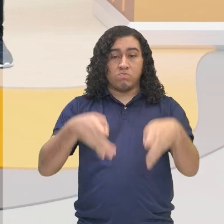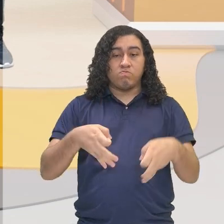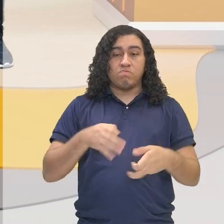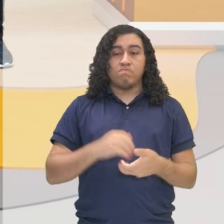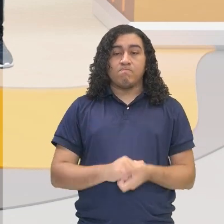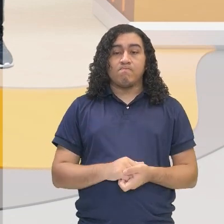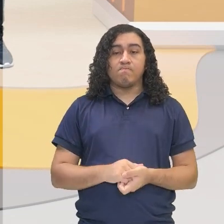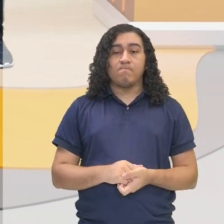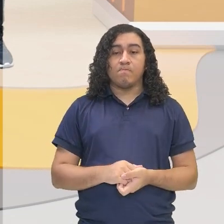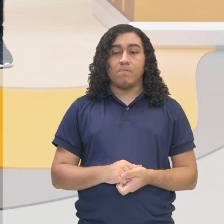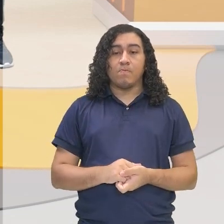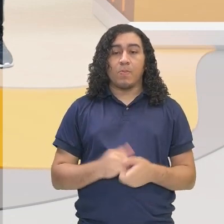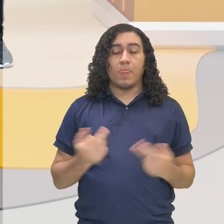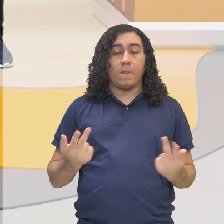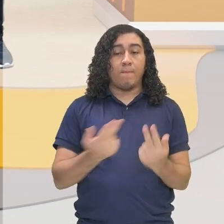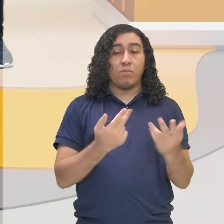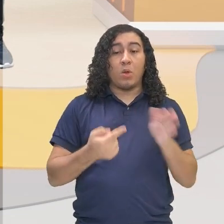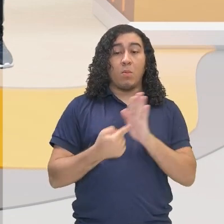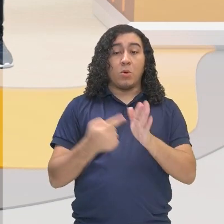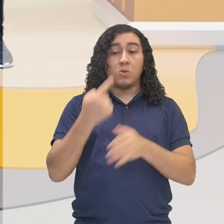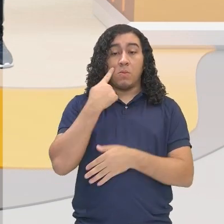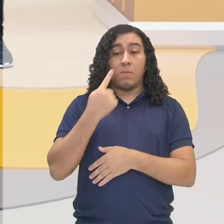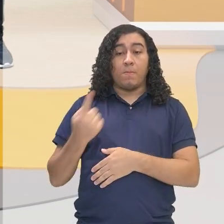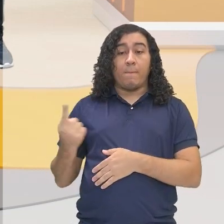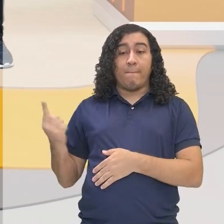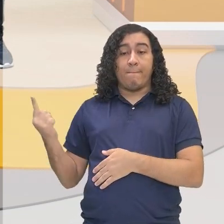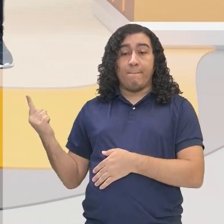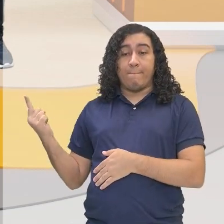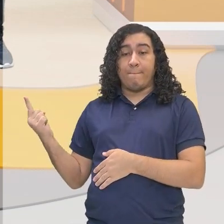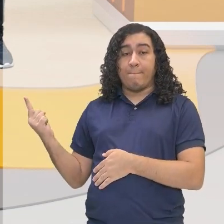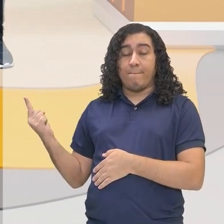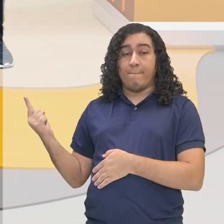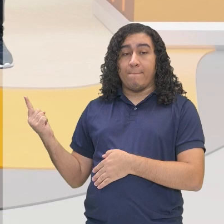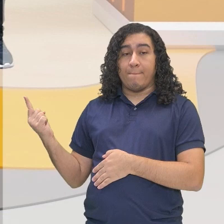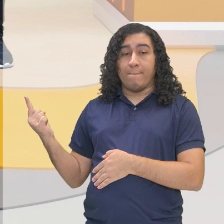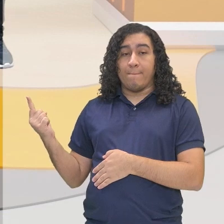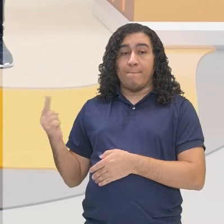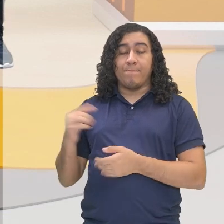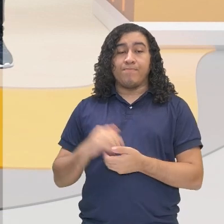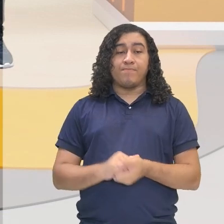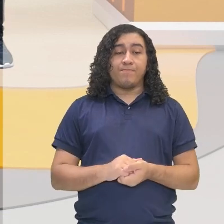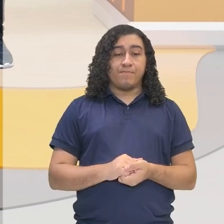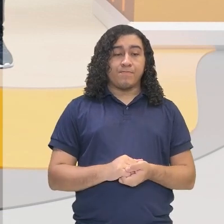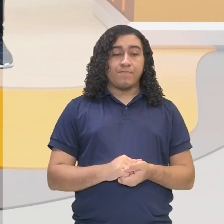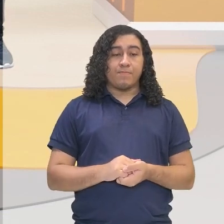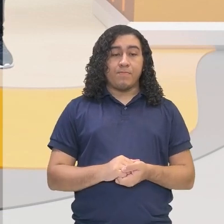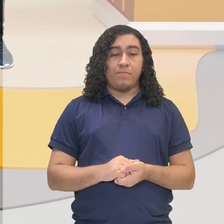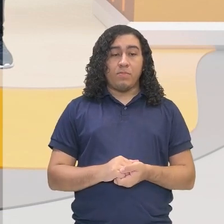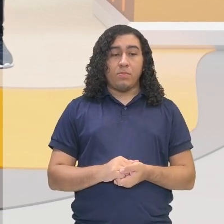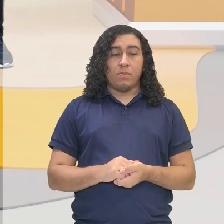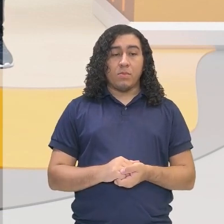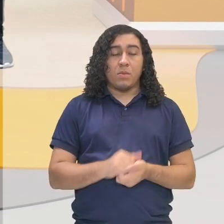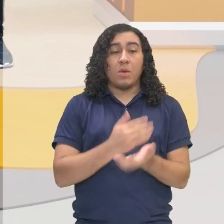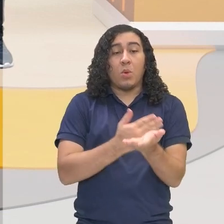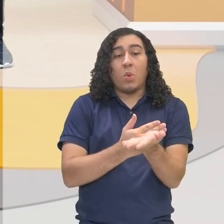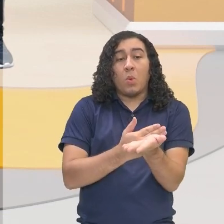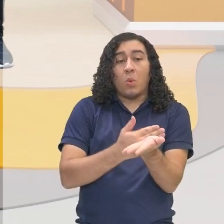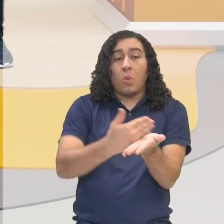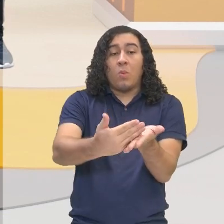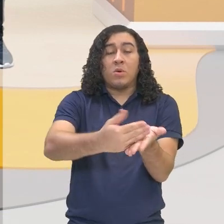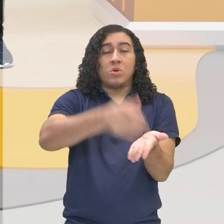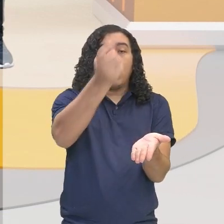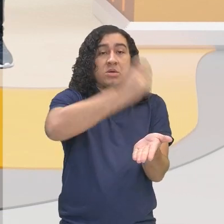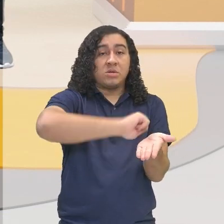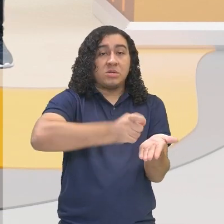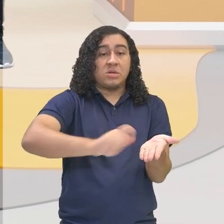gente vai ver aqui na nossa linha. Olha só, o surgimento da escrita, né, ali por